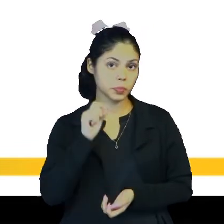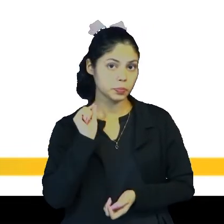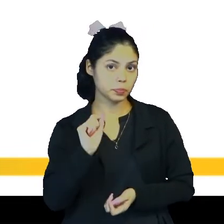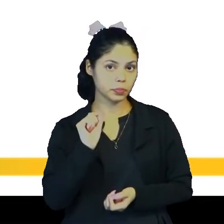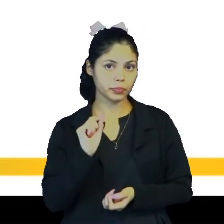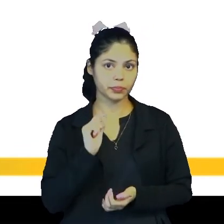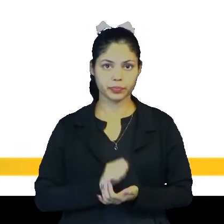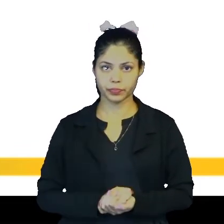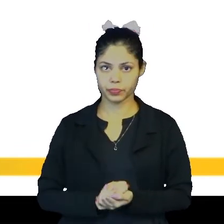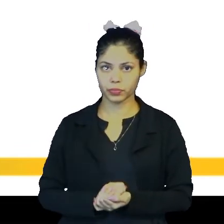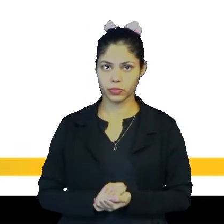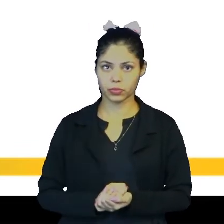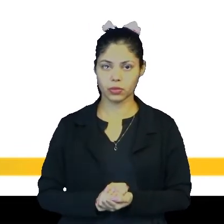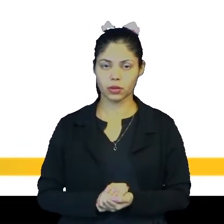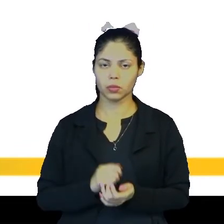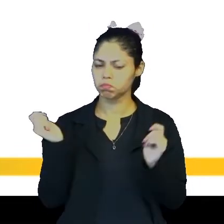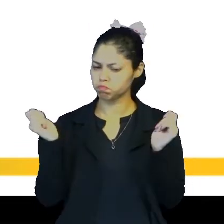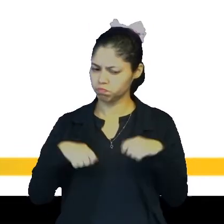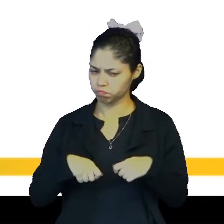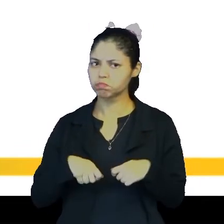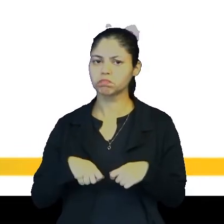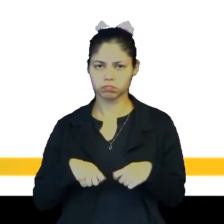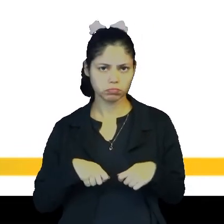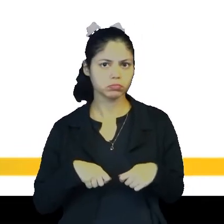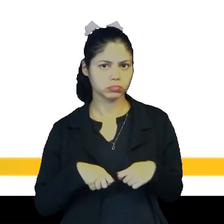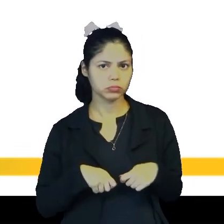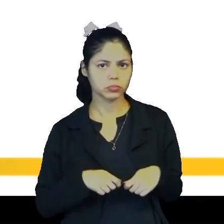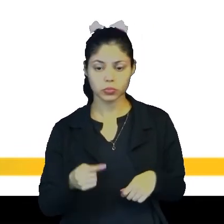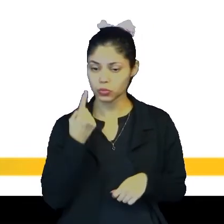que provavelmente há mais